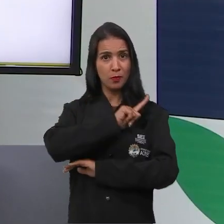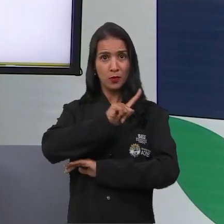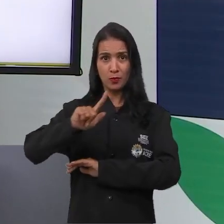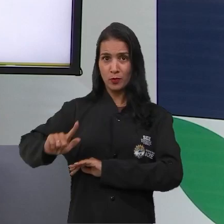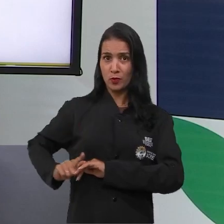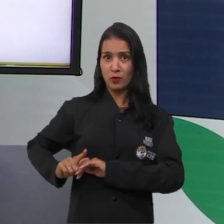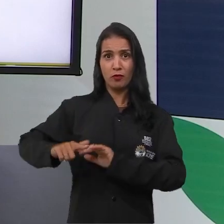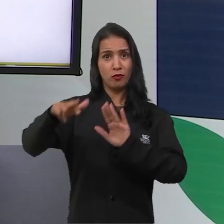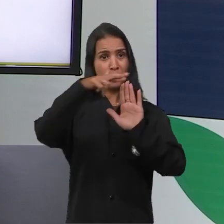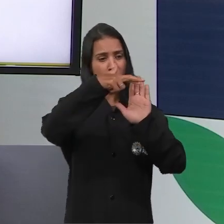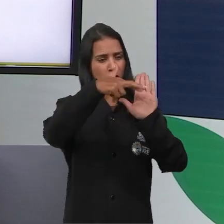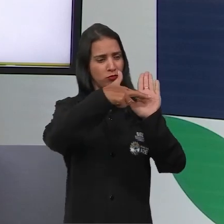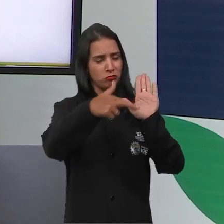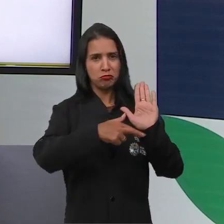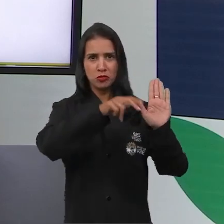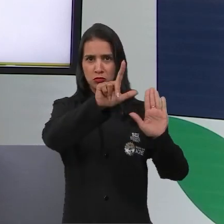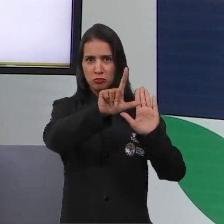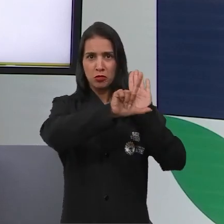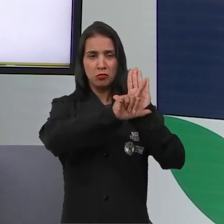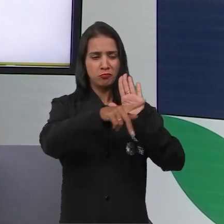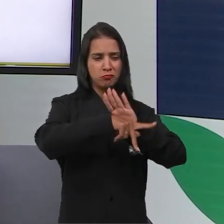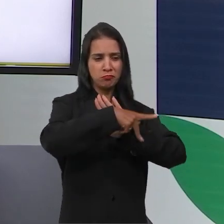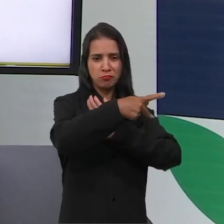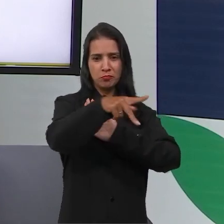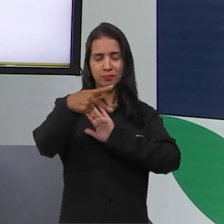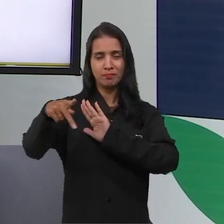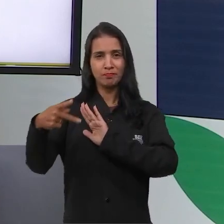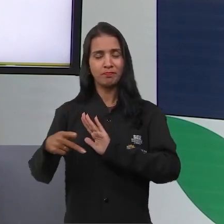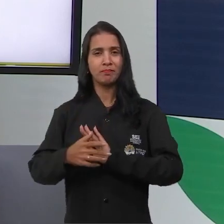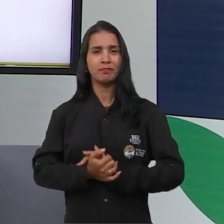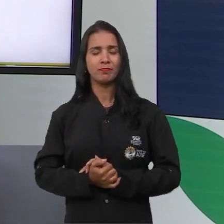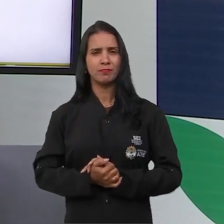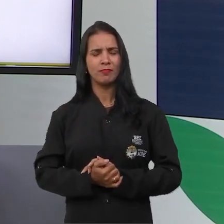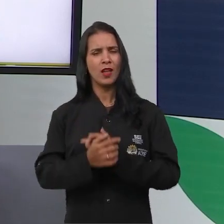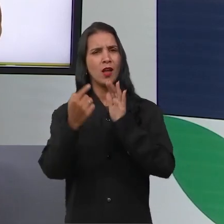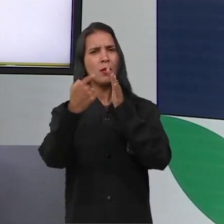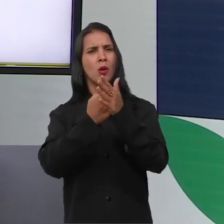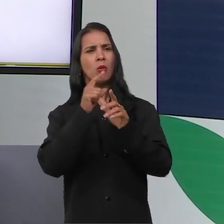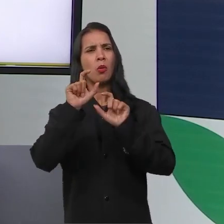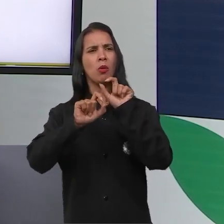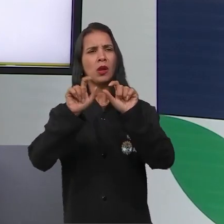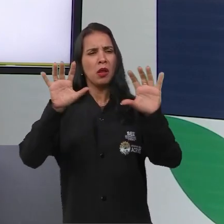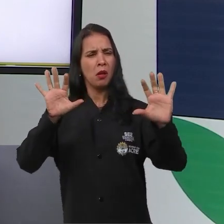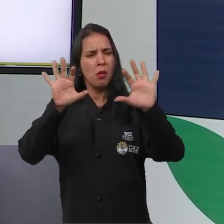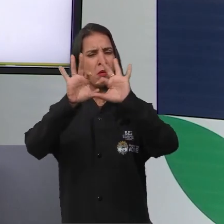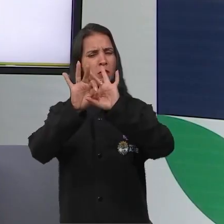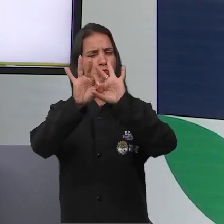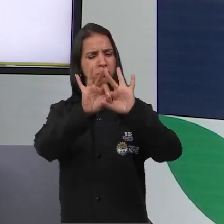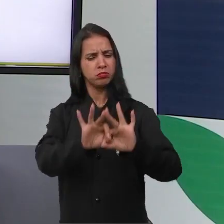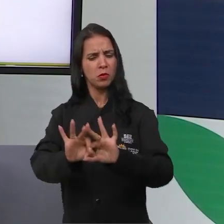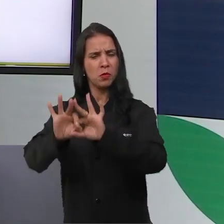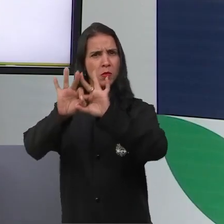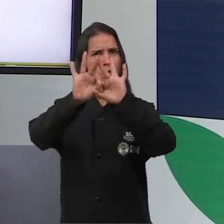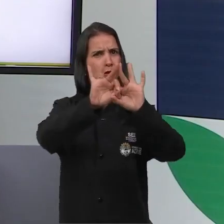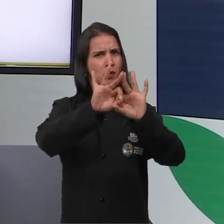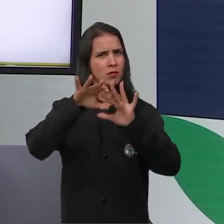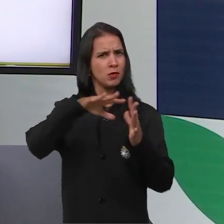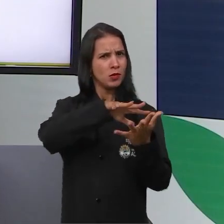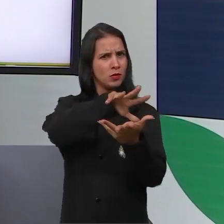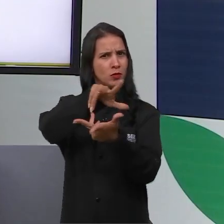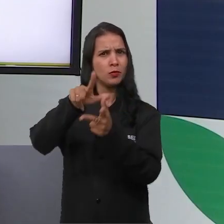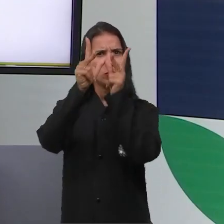suas próprias leis, regras. Mas então, professor, o que unia elas em torno de um mundo